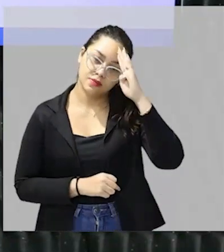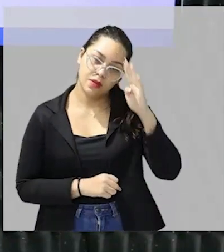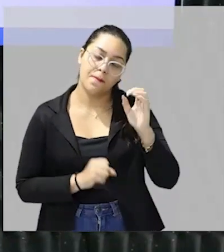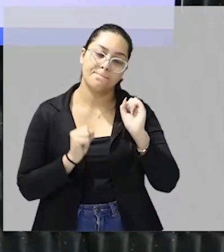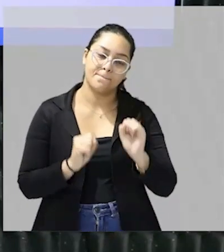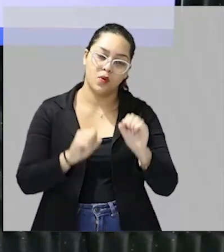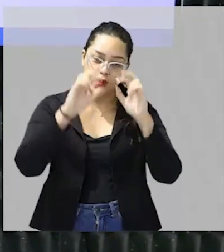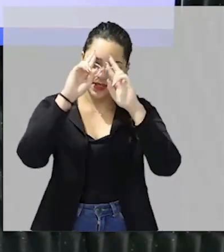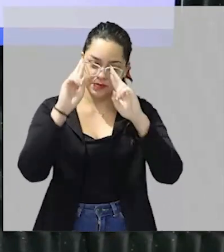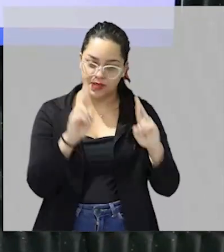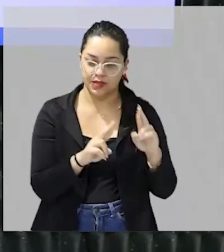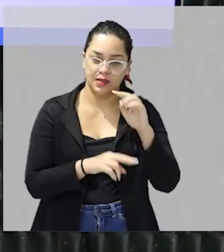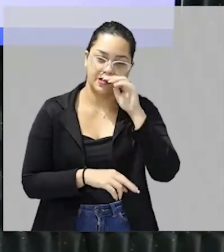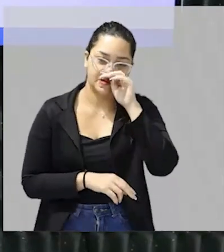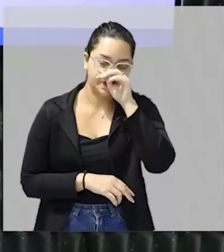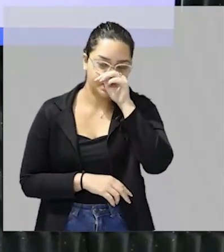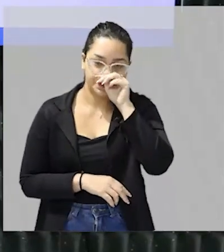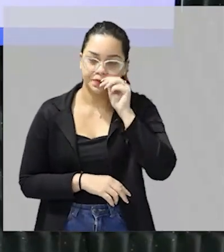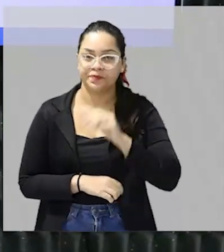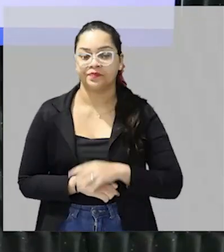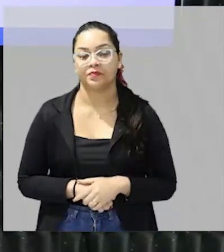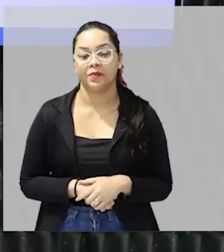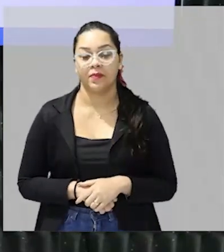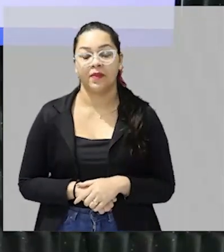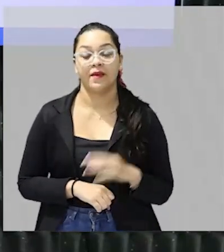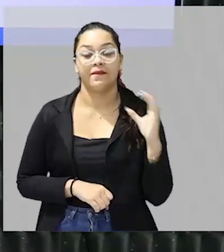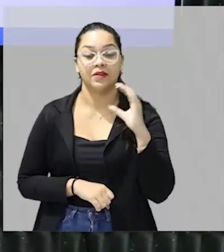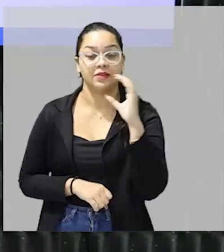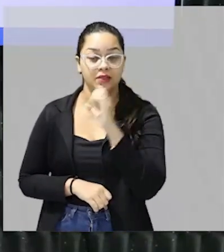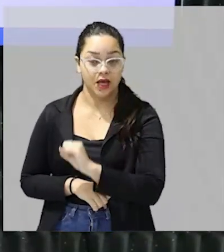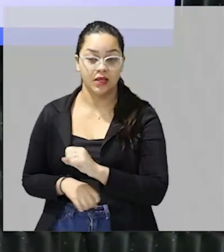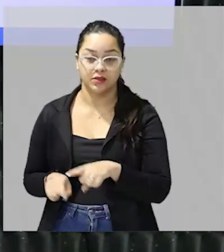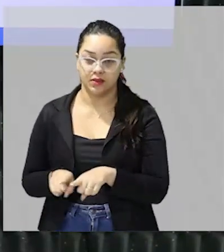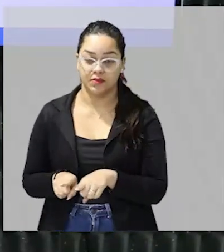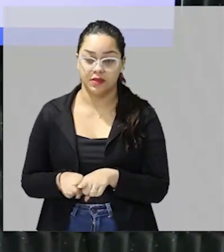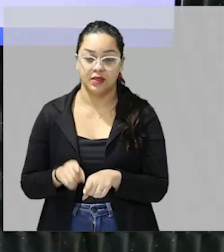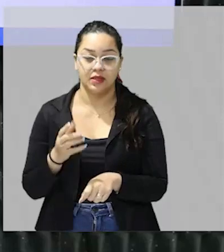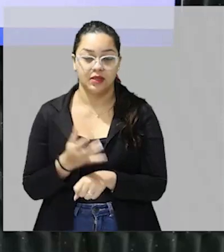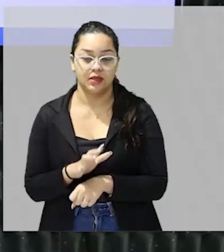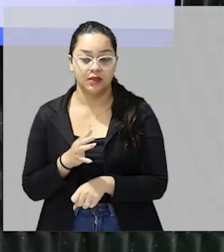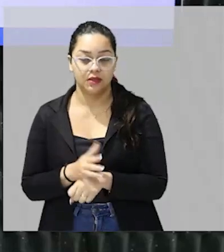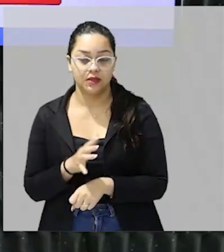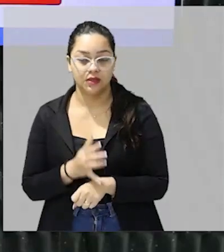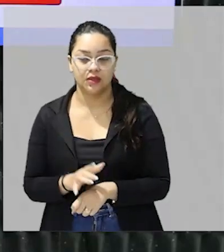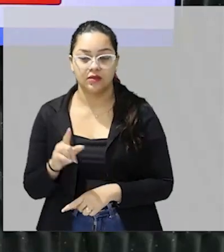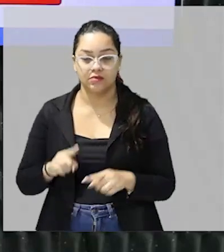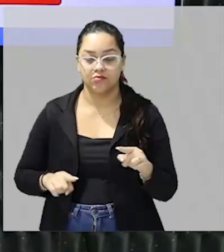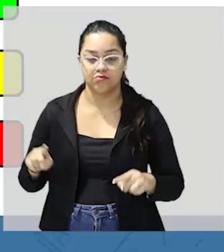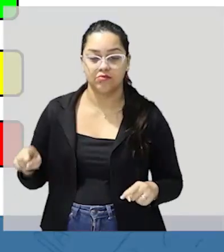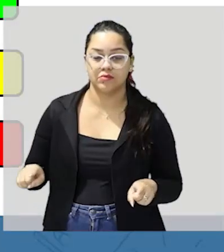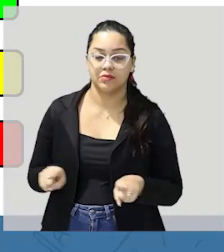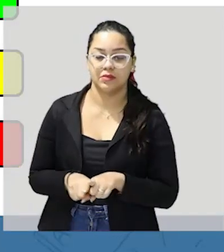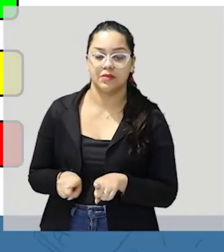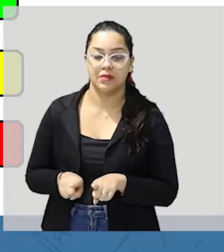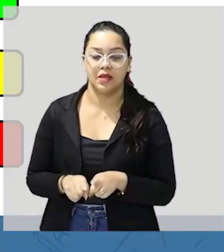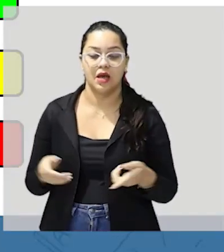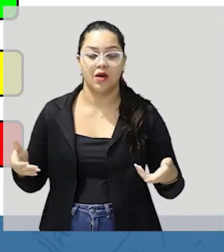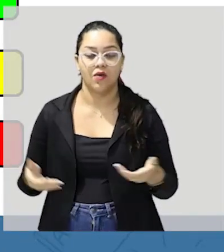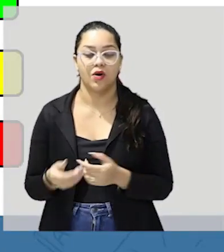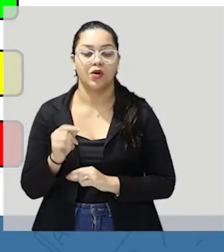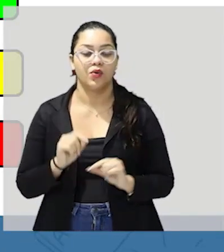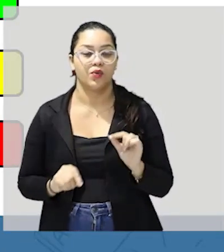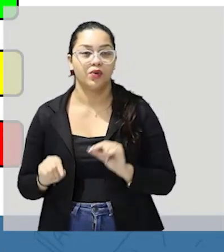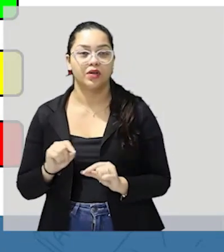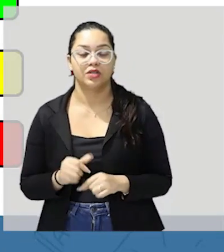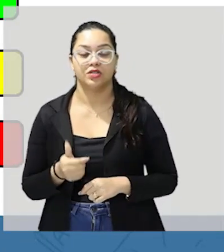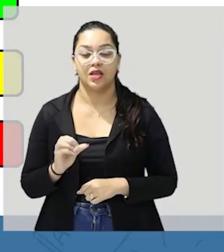sejam respeitados. Vamos aqui, ó, velocidade na execução, treinos intervalados. Eu peguei ainda há pouco, eu falava